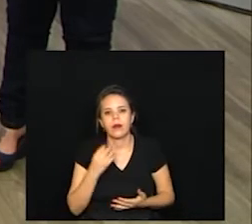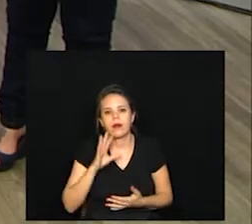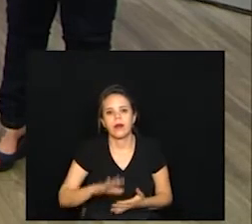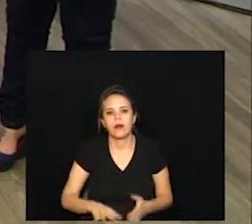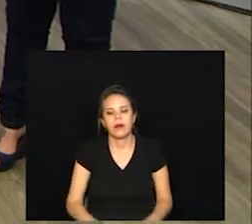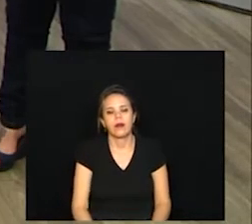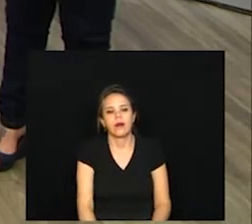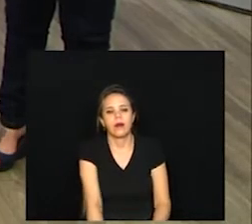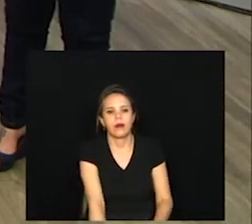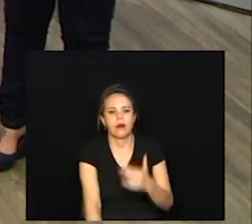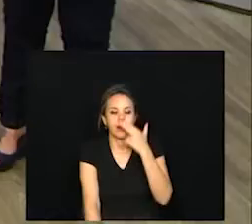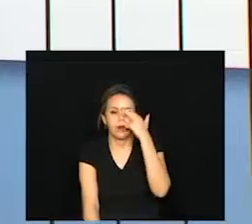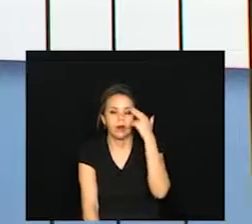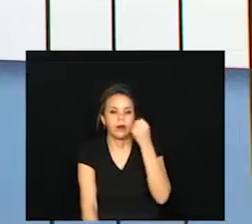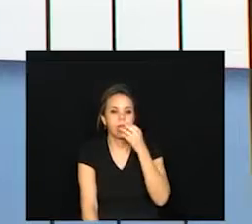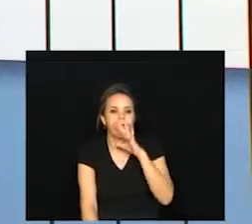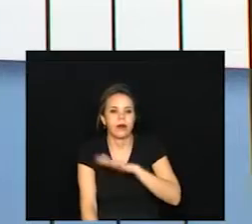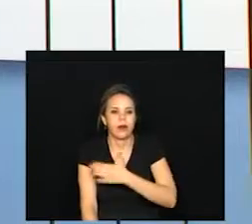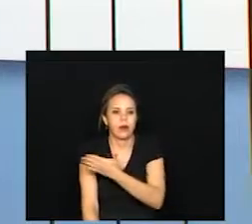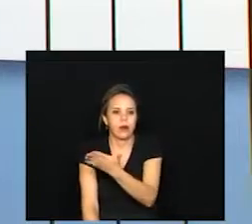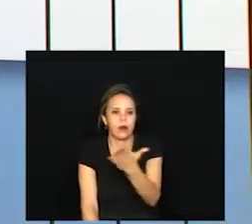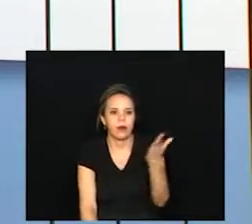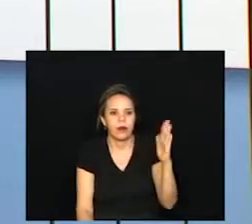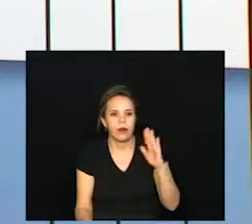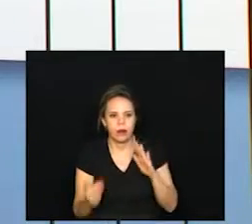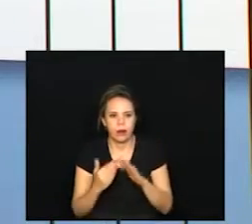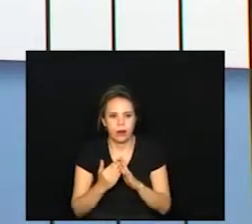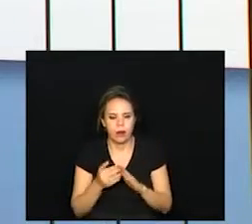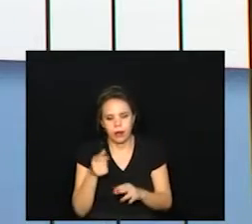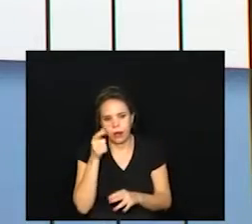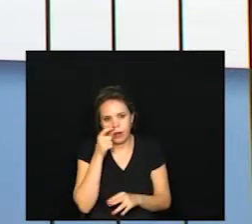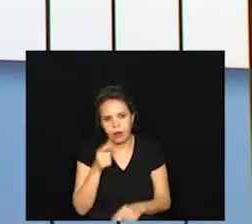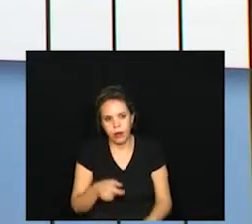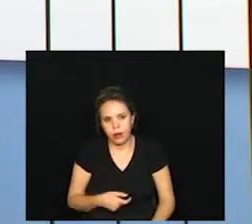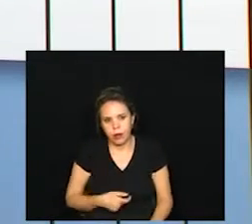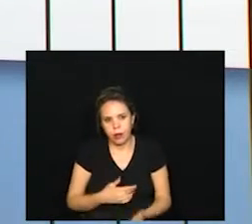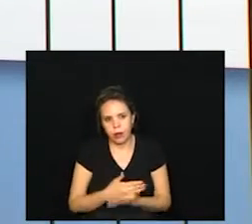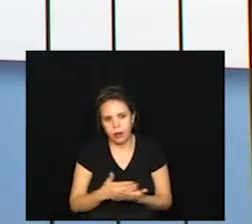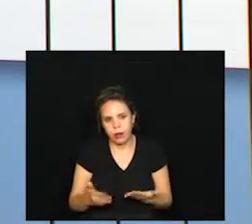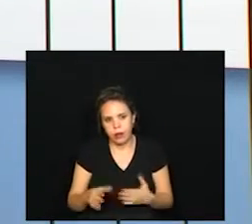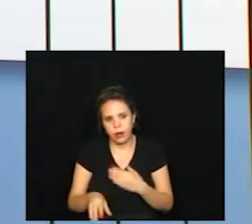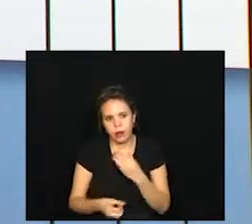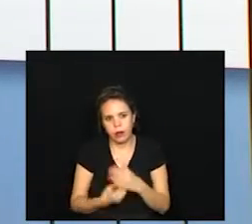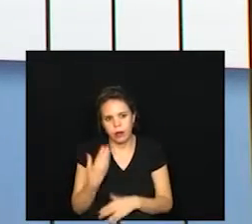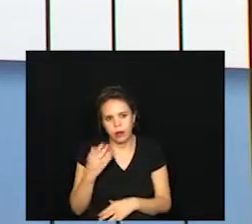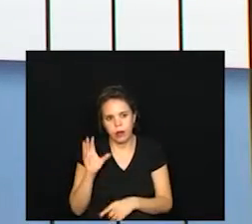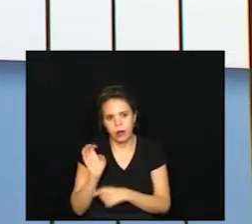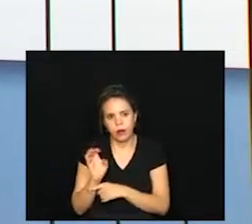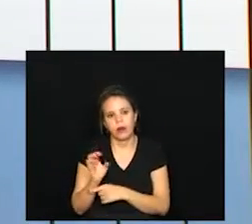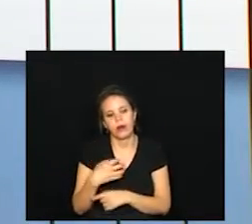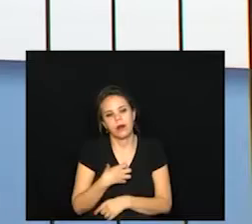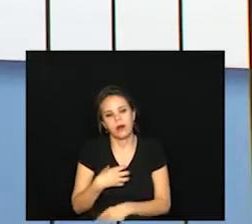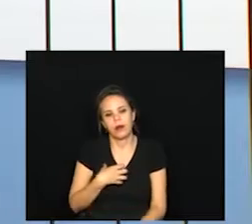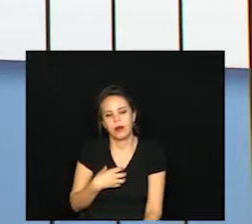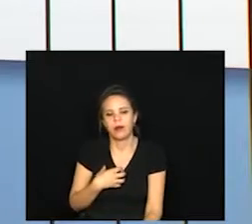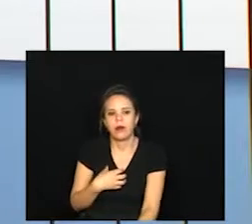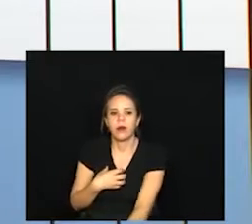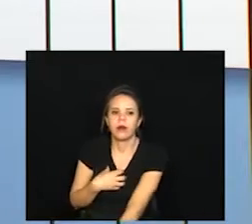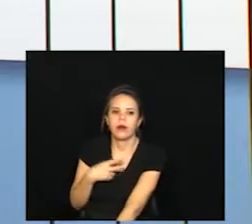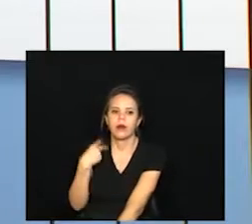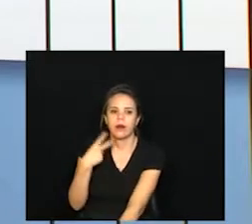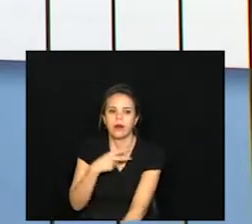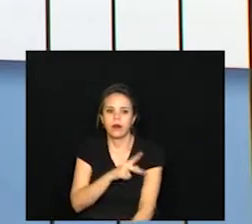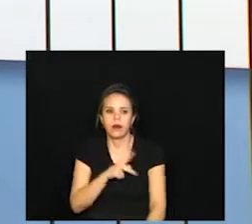tarde. Boa tarde, Gabriel. Boa tarde a você de casa. E a gente começa atualizando o estado de saúde do vereador